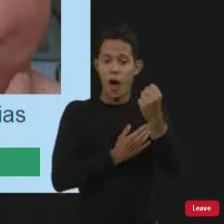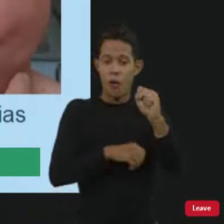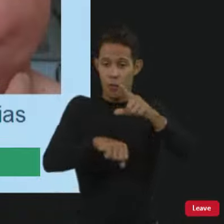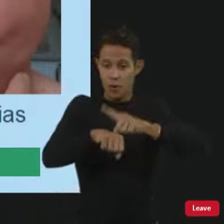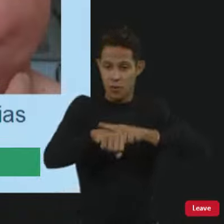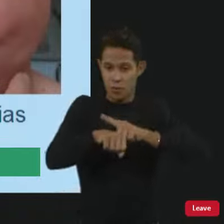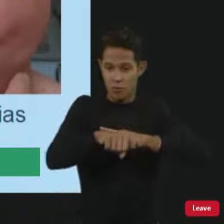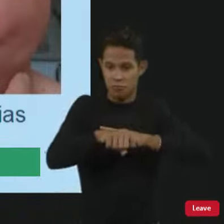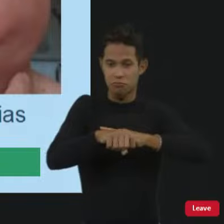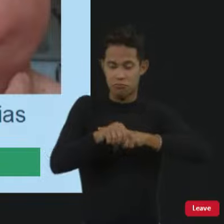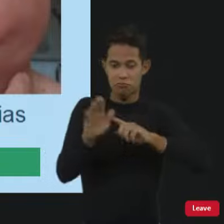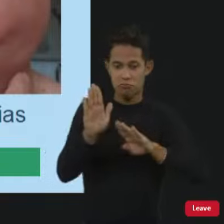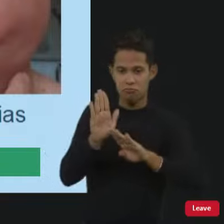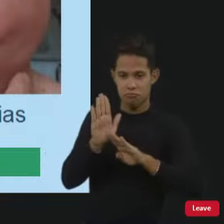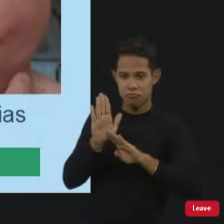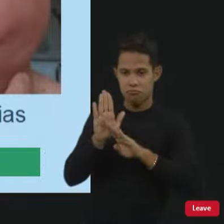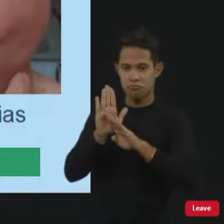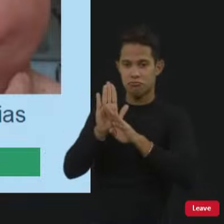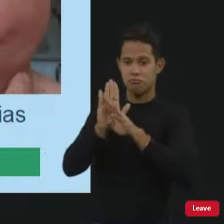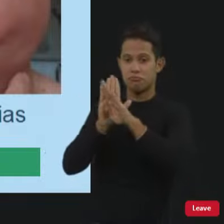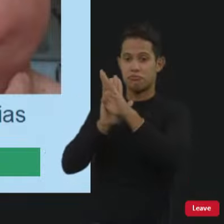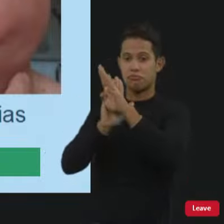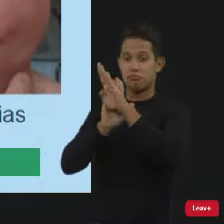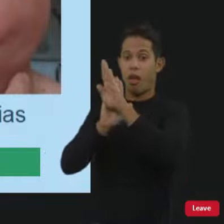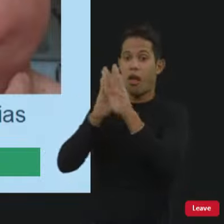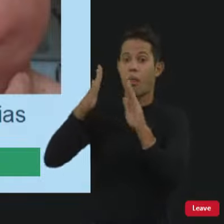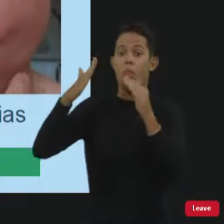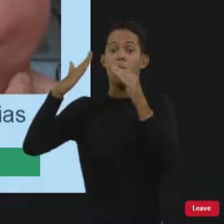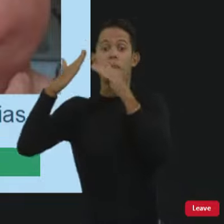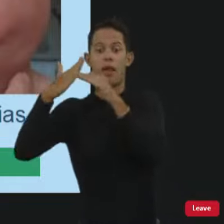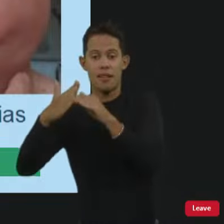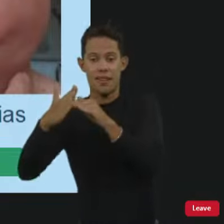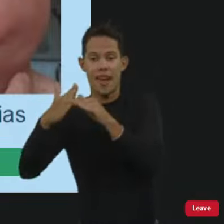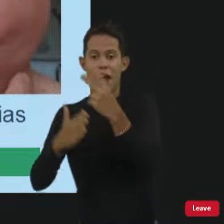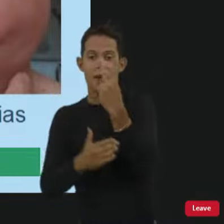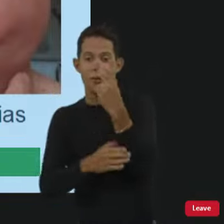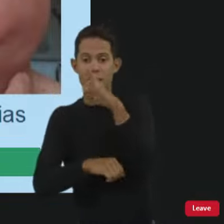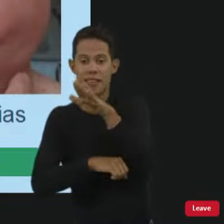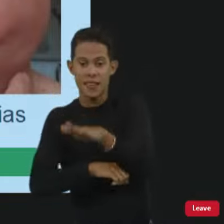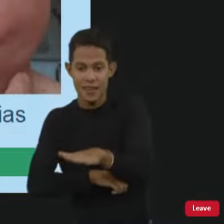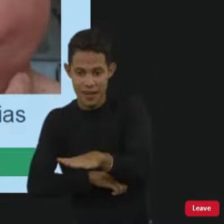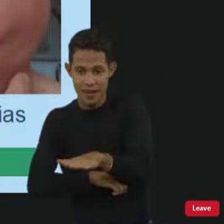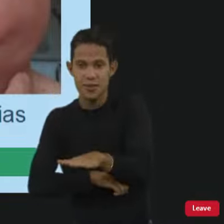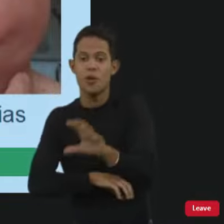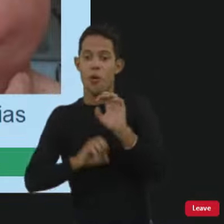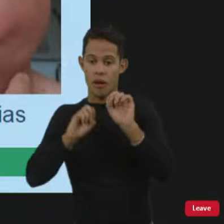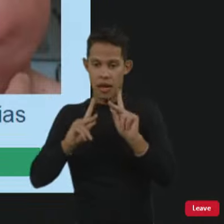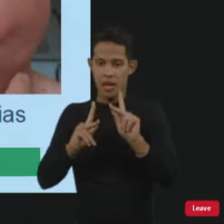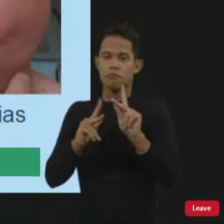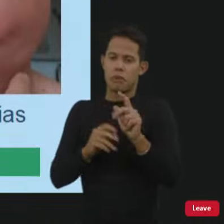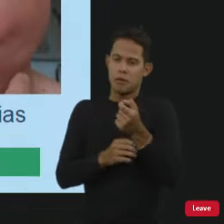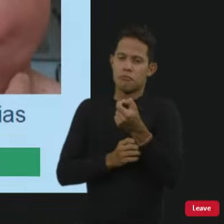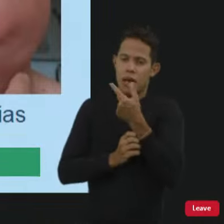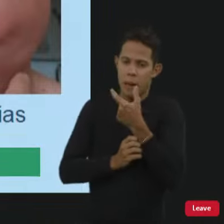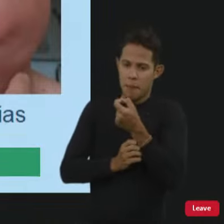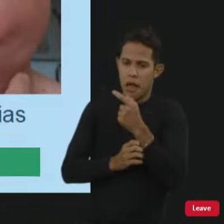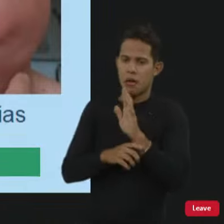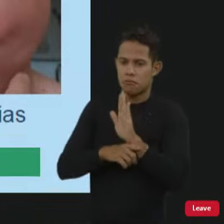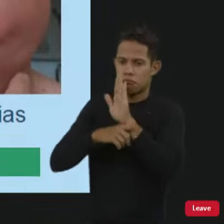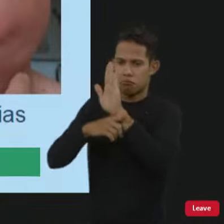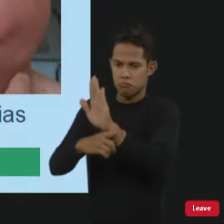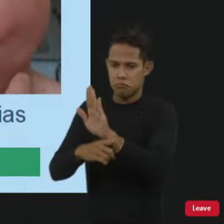e o pico dele foi às 2 horas da tarde. Ele foi tratado, mas, mesmo assim, mesmo tendo